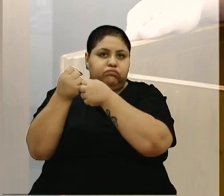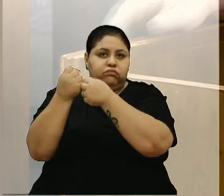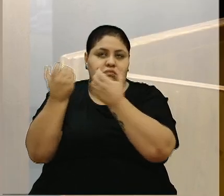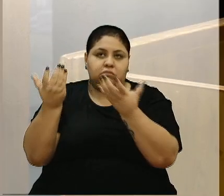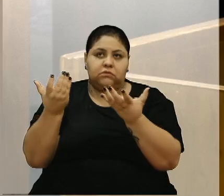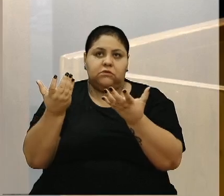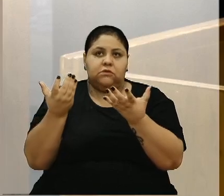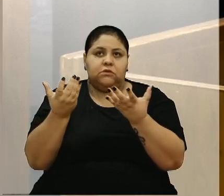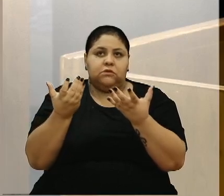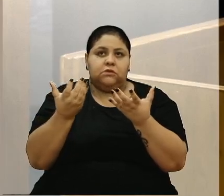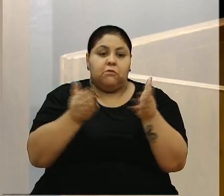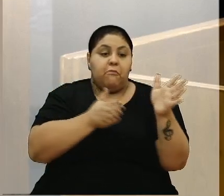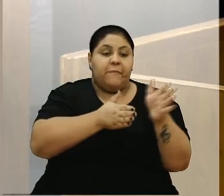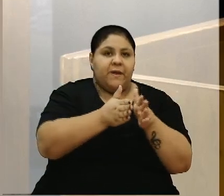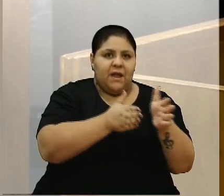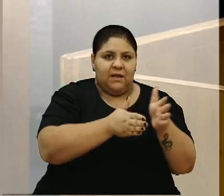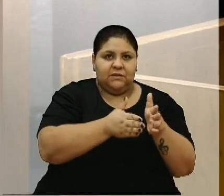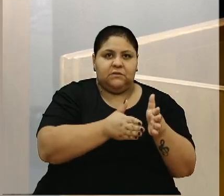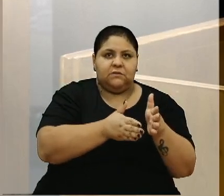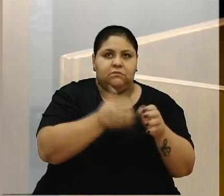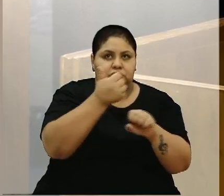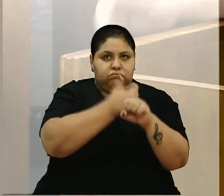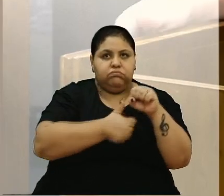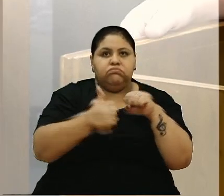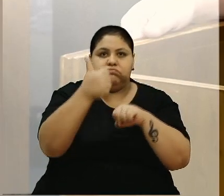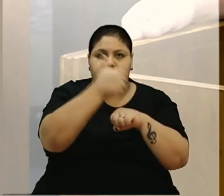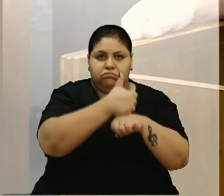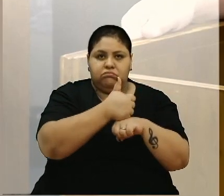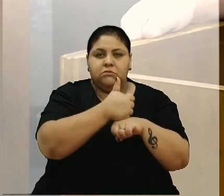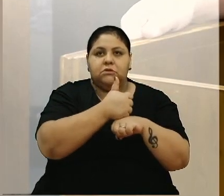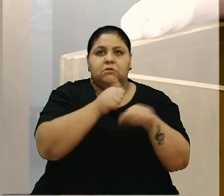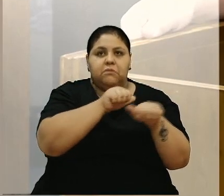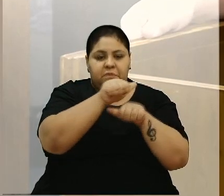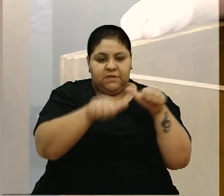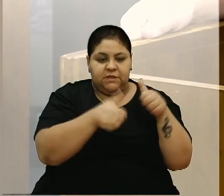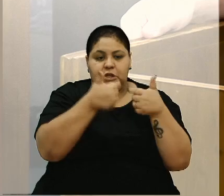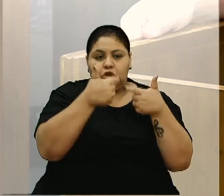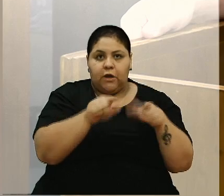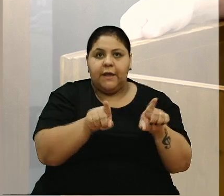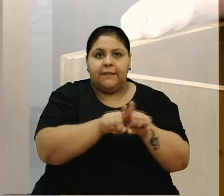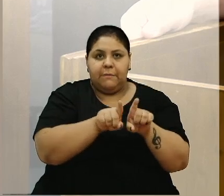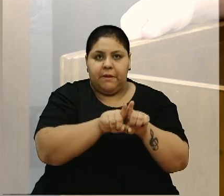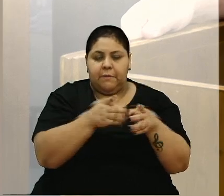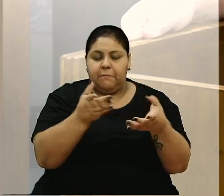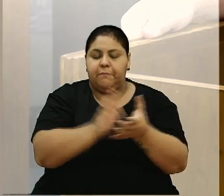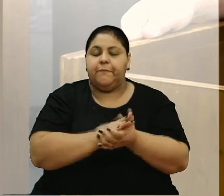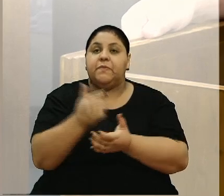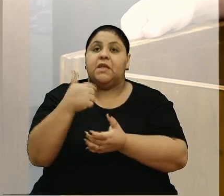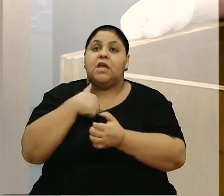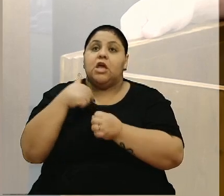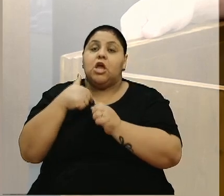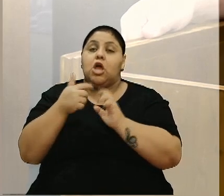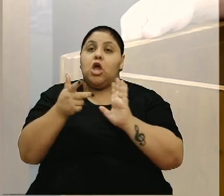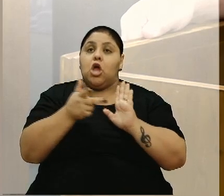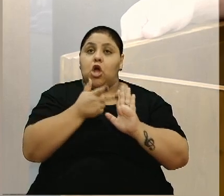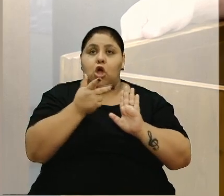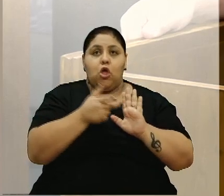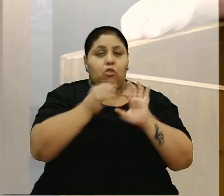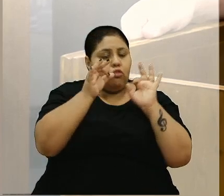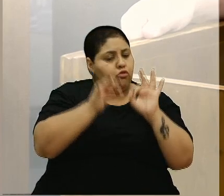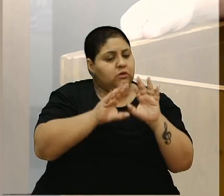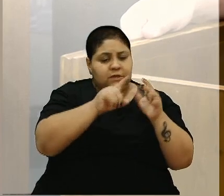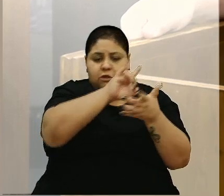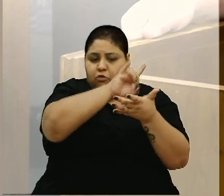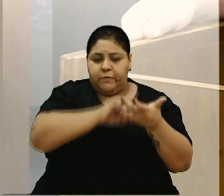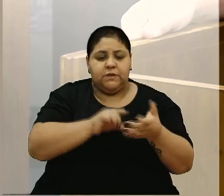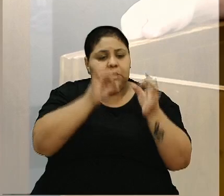de braço de lâmpada que tem que botar, inclusive o braço e a lâmpada em vários postos da região. Tá? E eu protocolei tudo certinho, tudo mais,